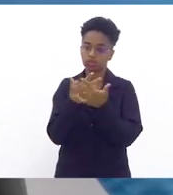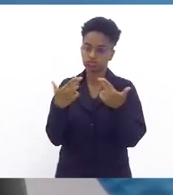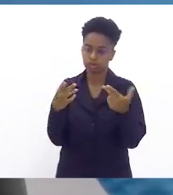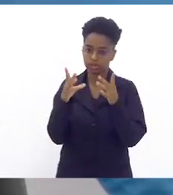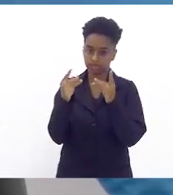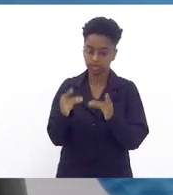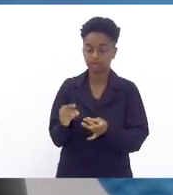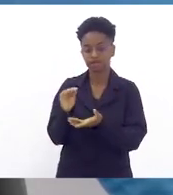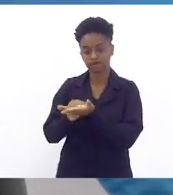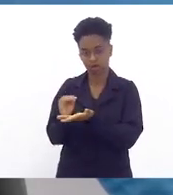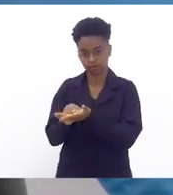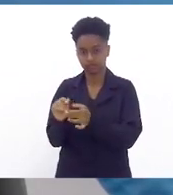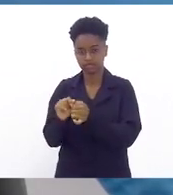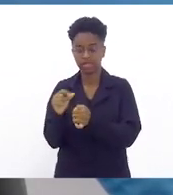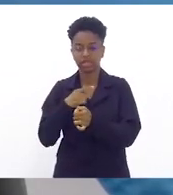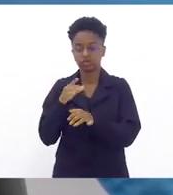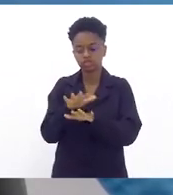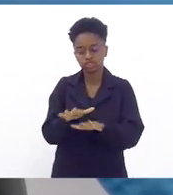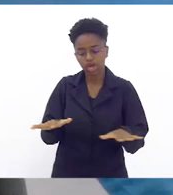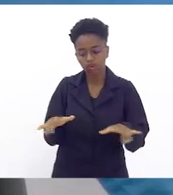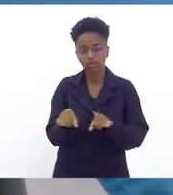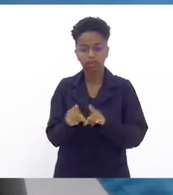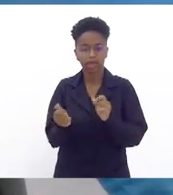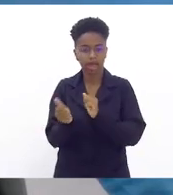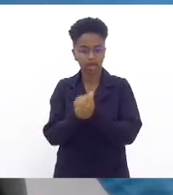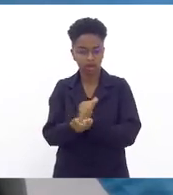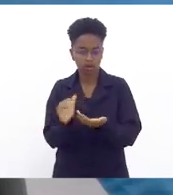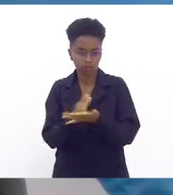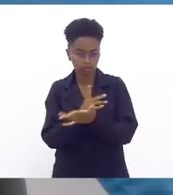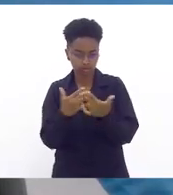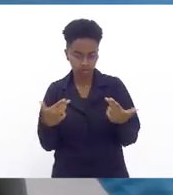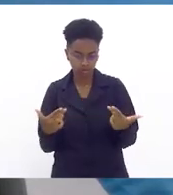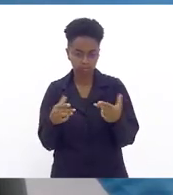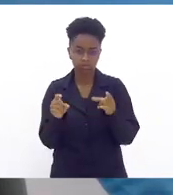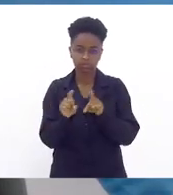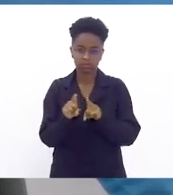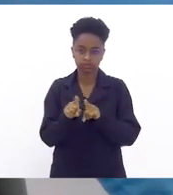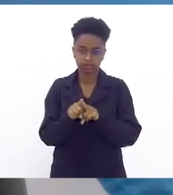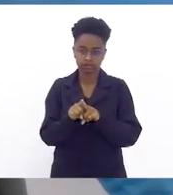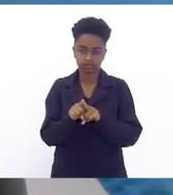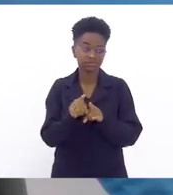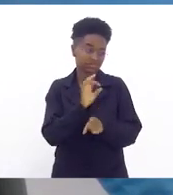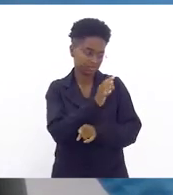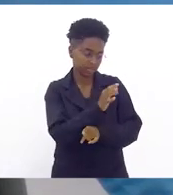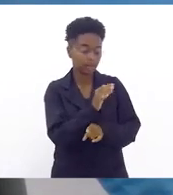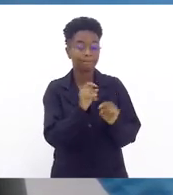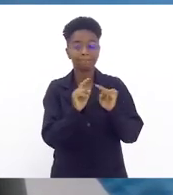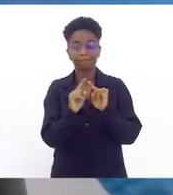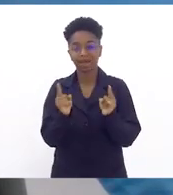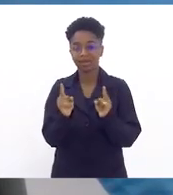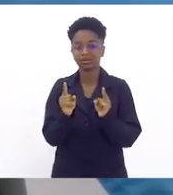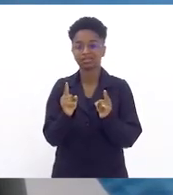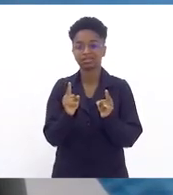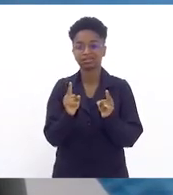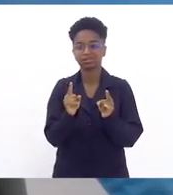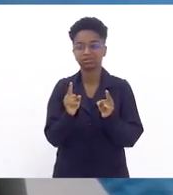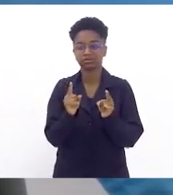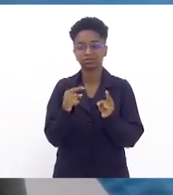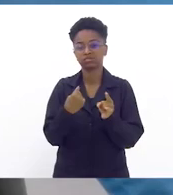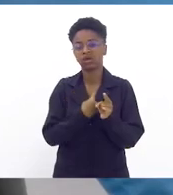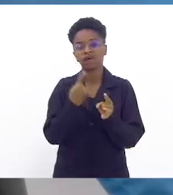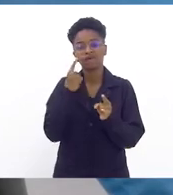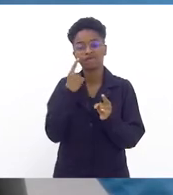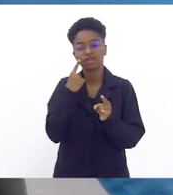eles é o chão algumas adaptações E aí é mas aí a gente vai vai ver